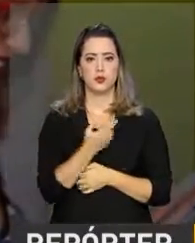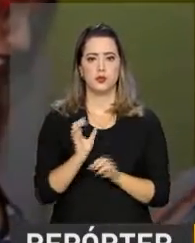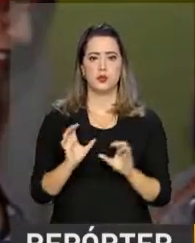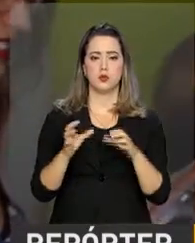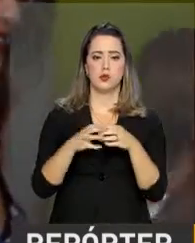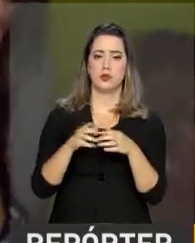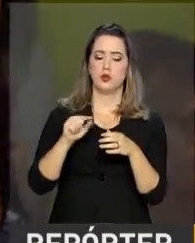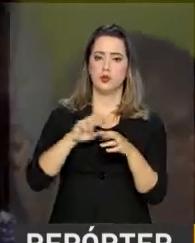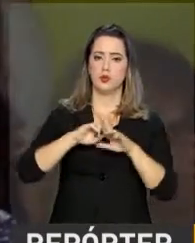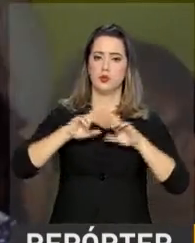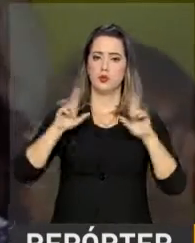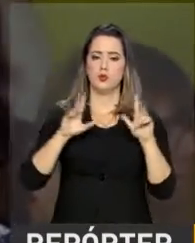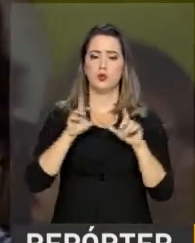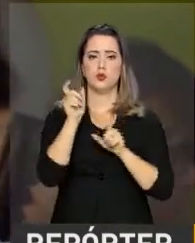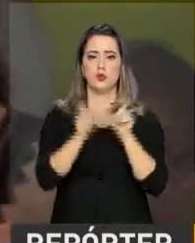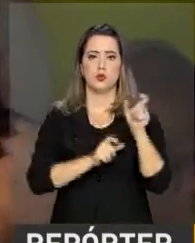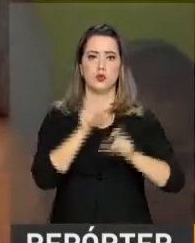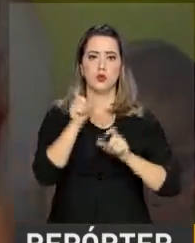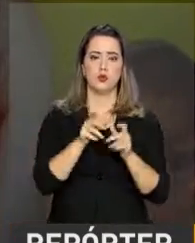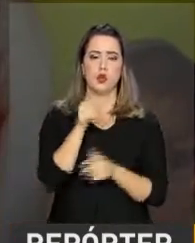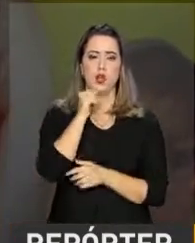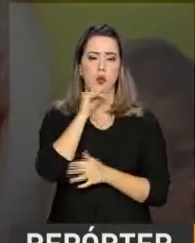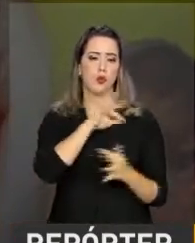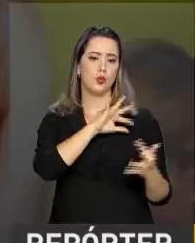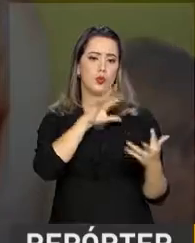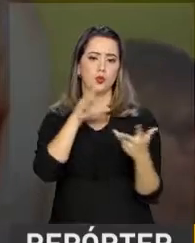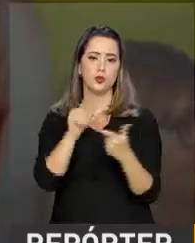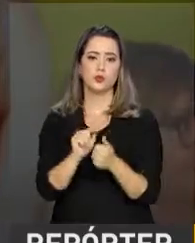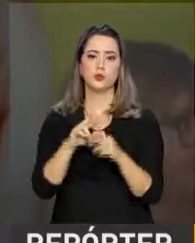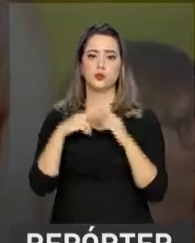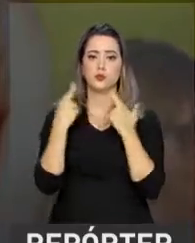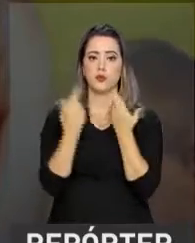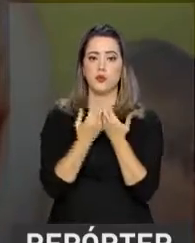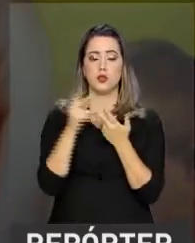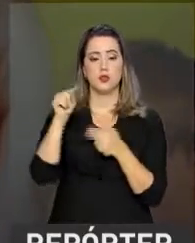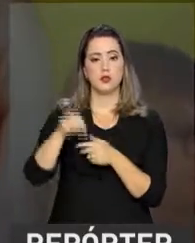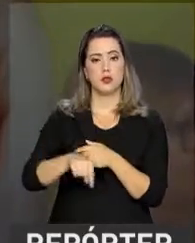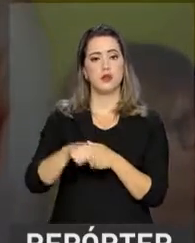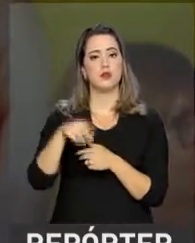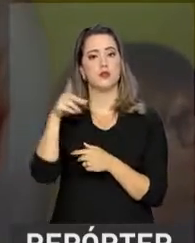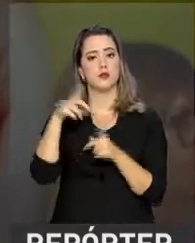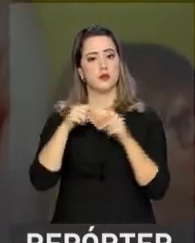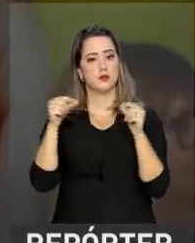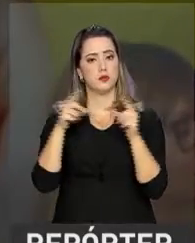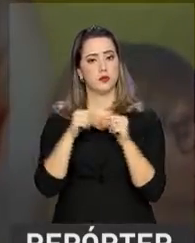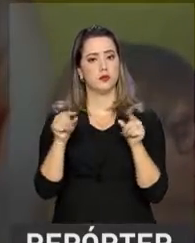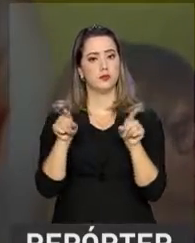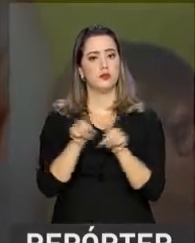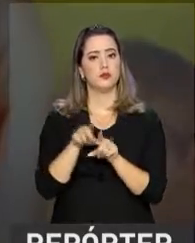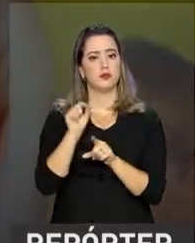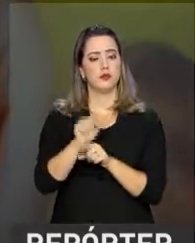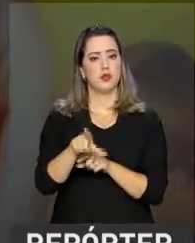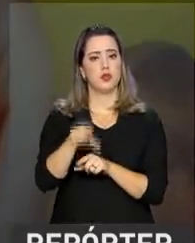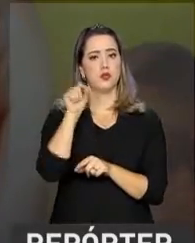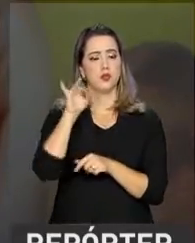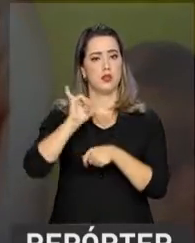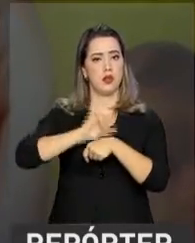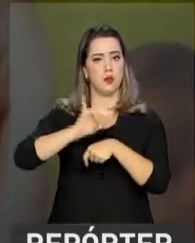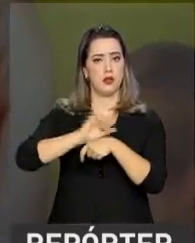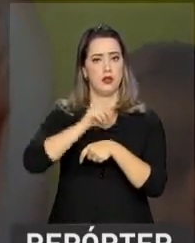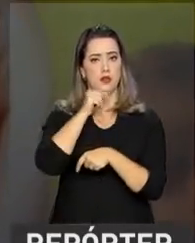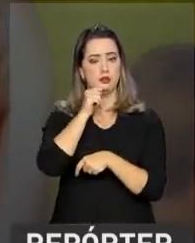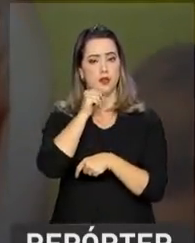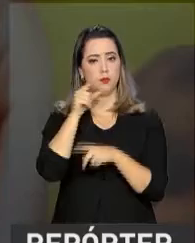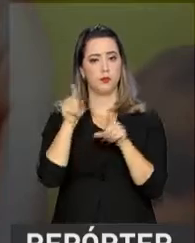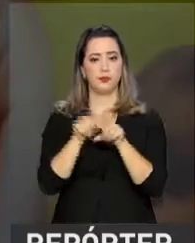rede de pessoas envolvidas com o tema água no mundo, reunidas aqui em Brasília, e por isso Brasília está sendo denominada como capital das